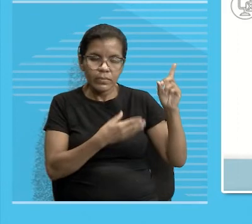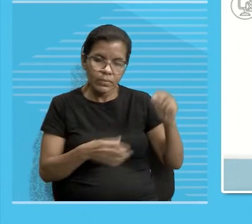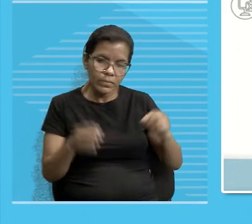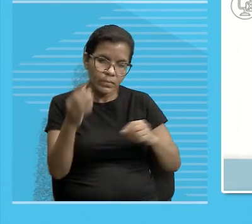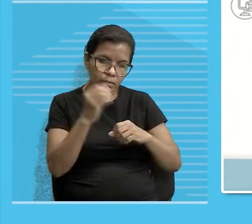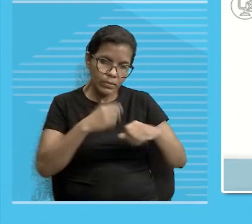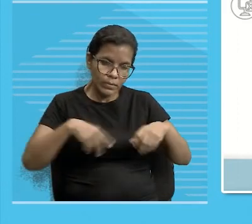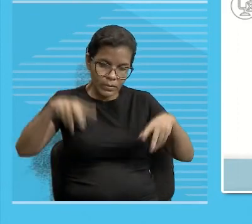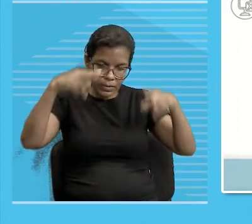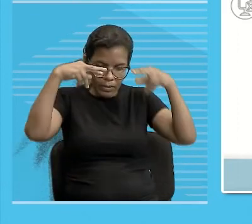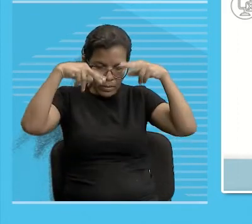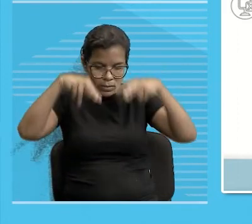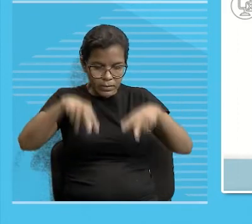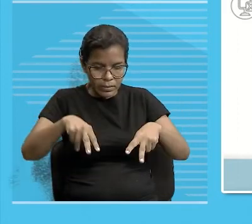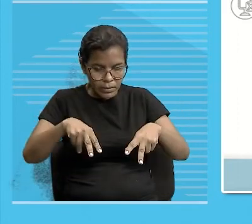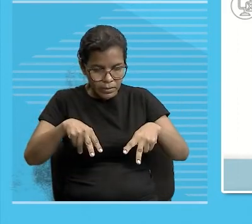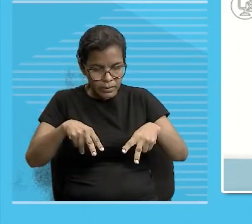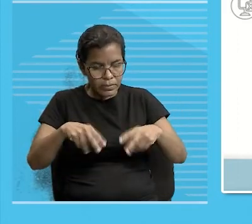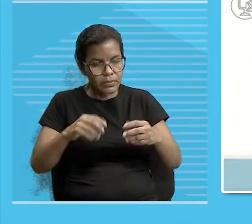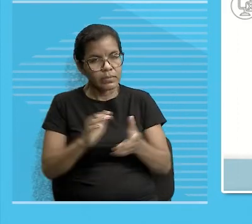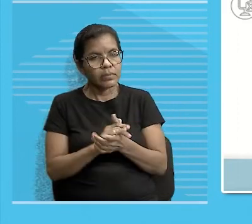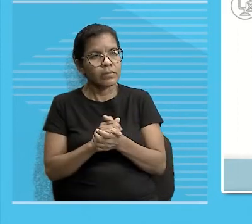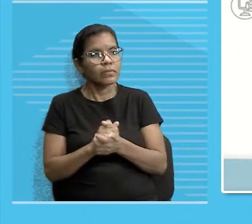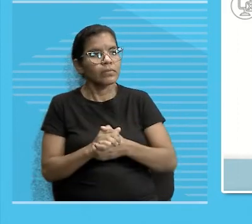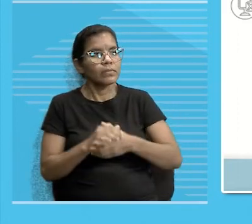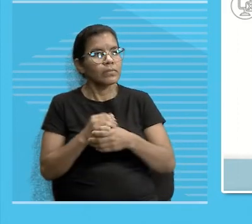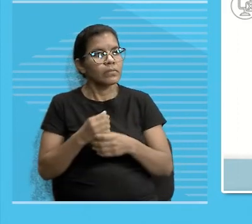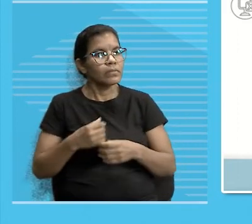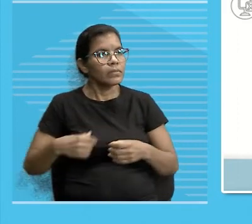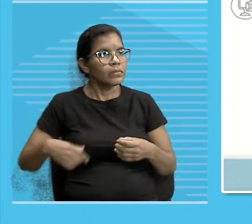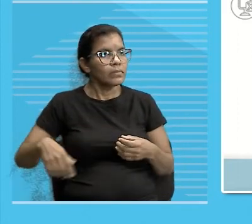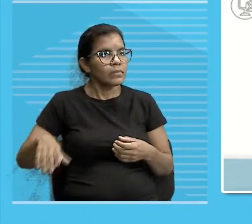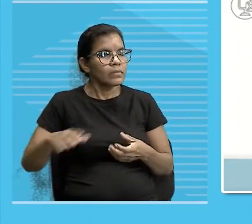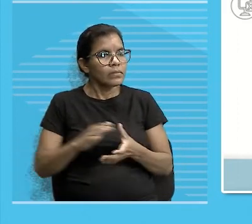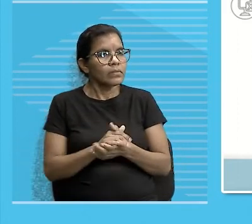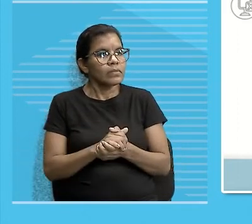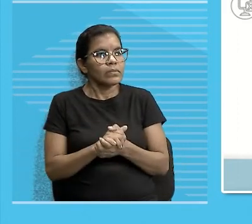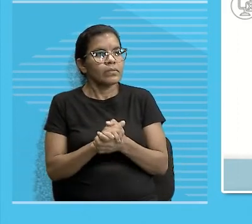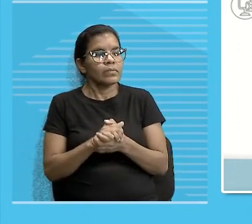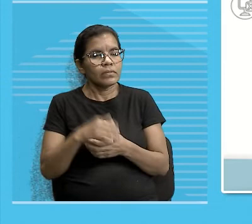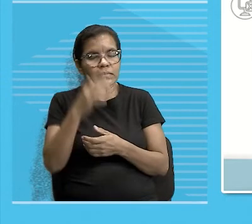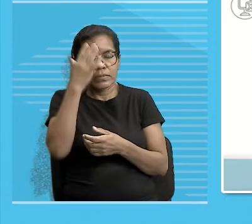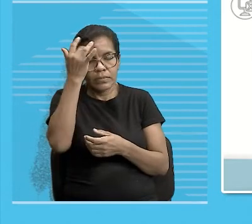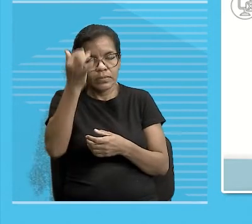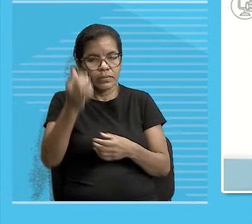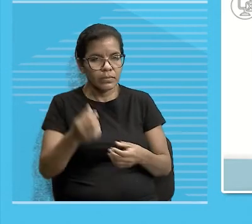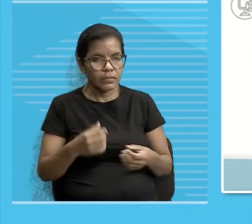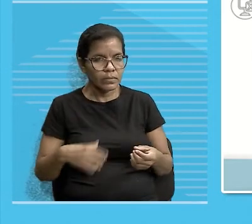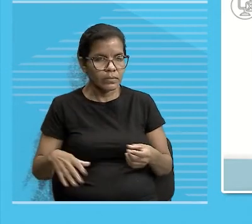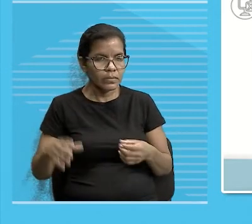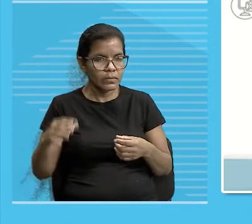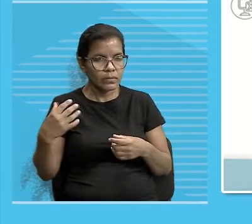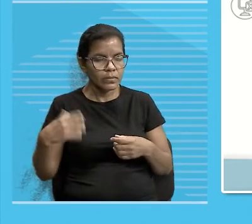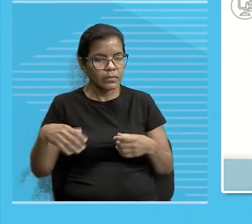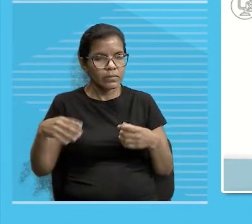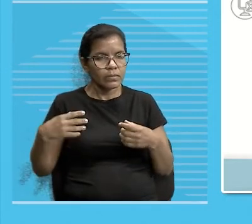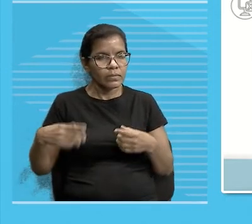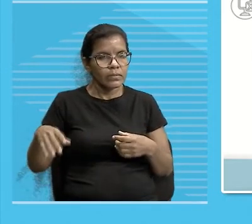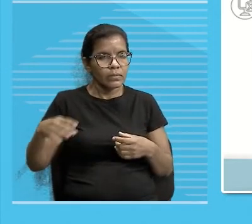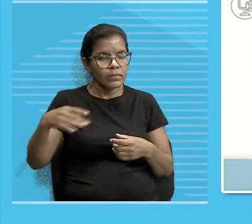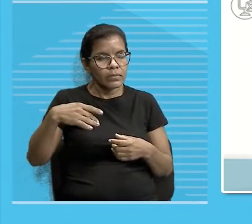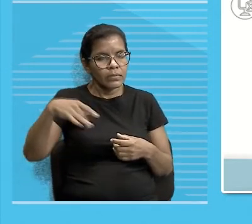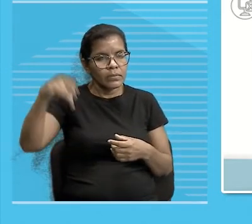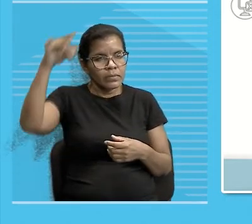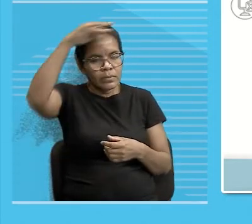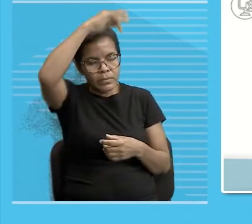estavam olhando para o centro. E aí, sem sombra de dúvida, você tem essa ideia de que todos os santos e anjos aí estão olhando para